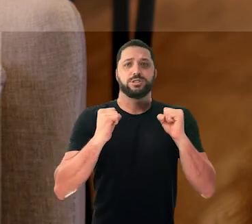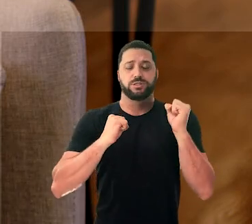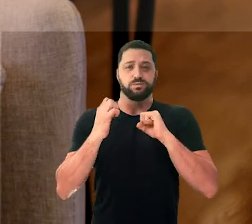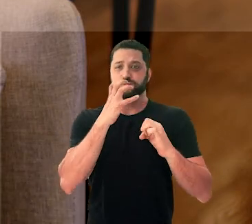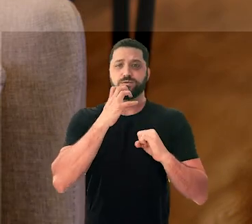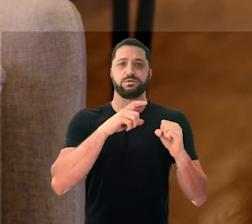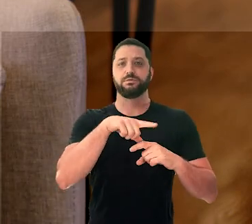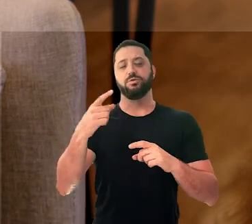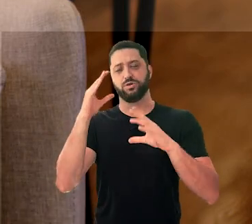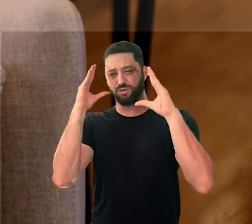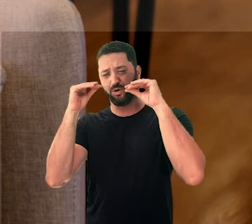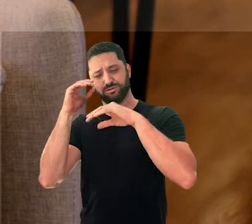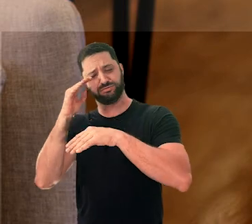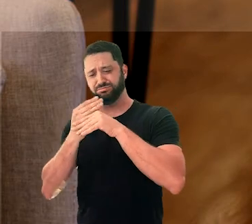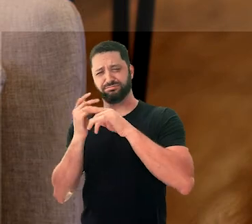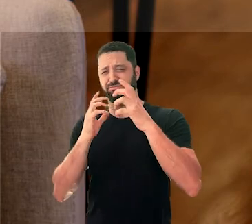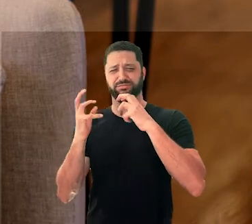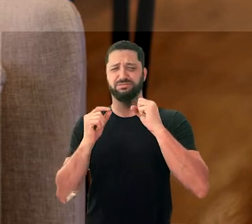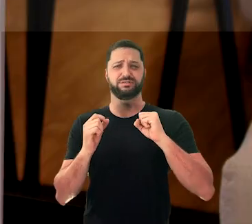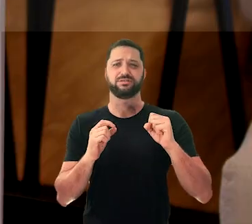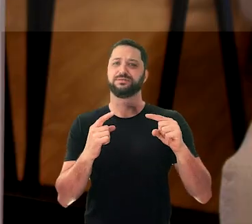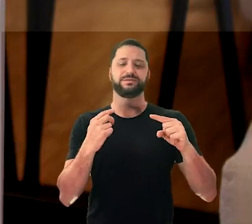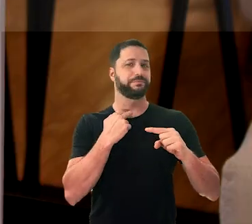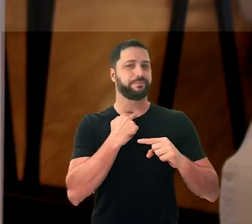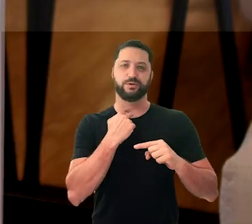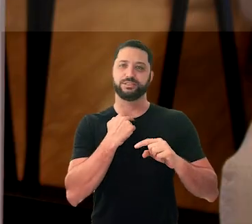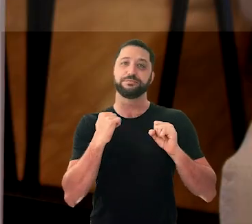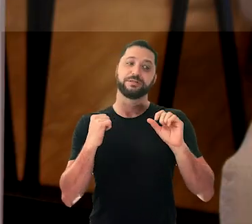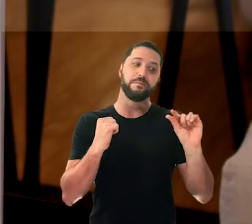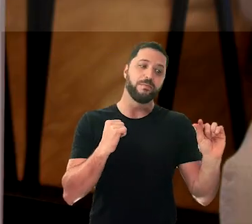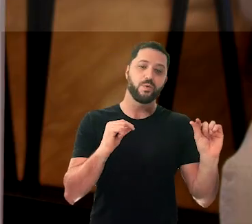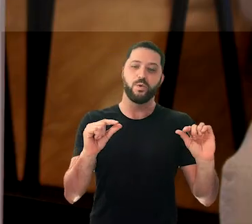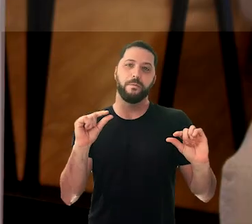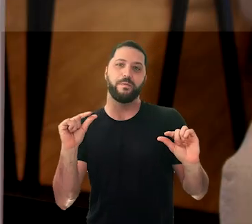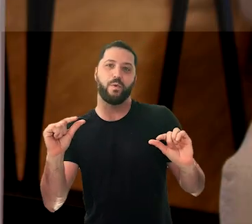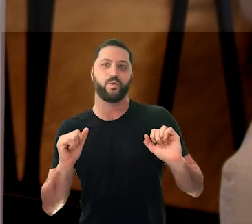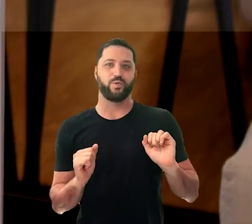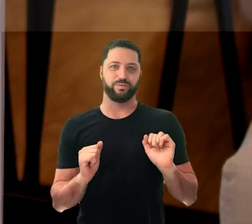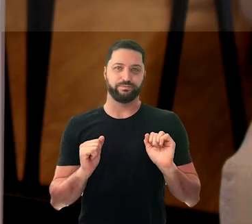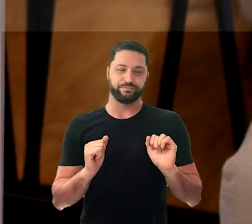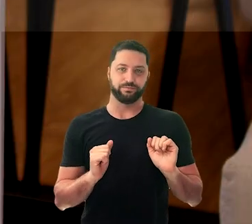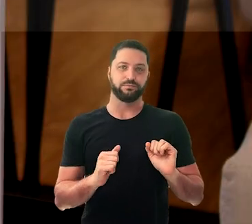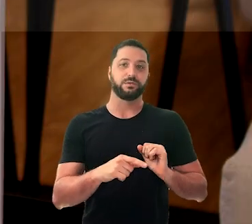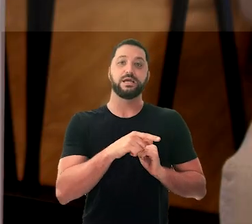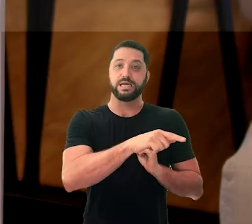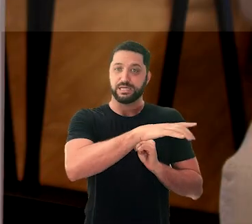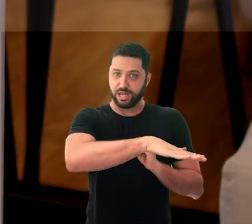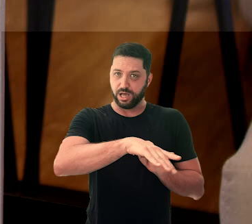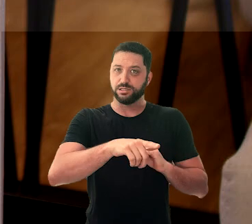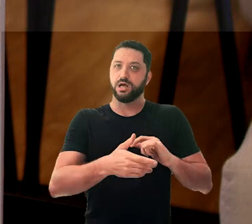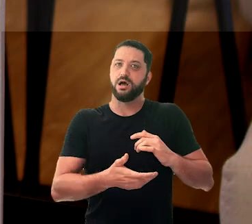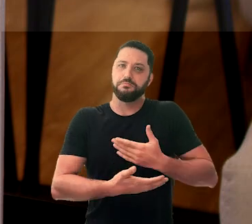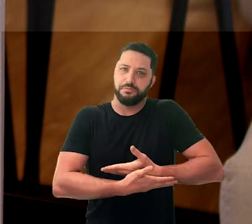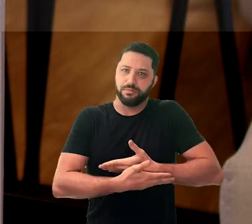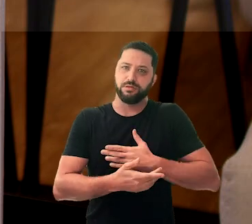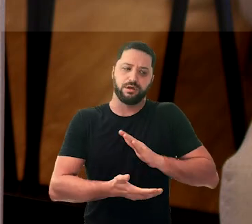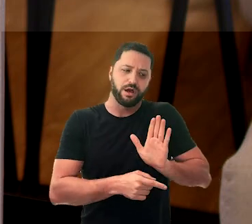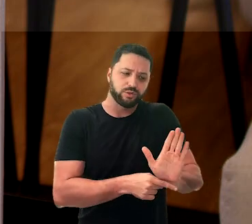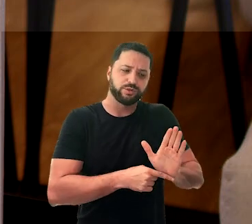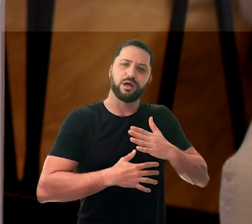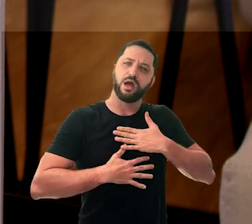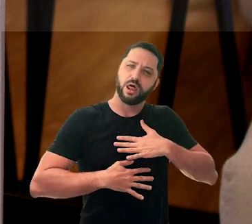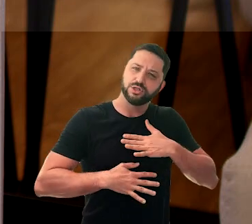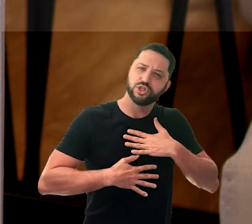nervosa, com dificuldade de interação e de humor. Existe uma diferença enorme entre você ajudar a criança a relaxar e fazê-la